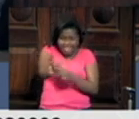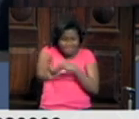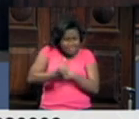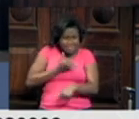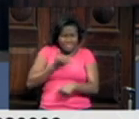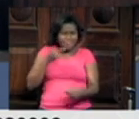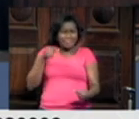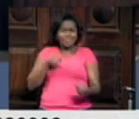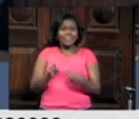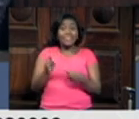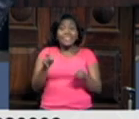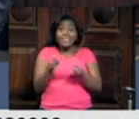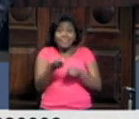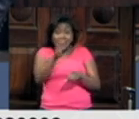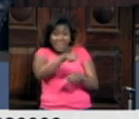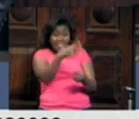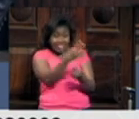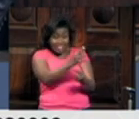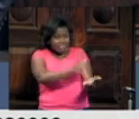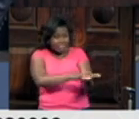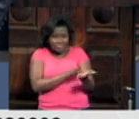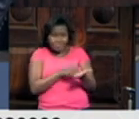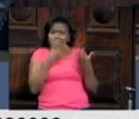e homenagens também do Sistema Globo.